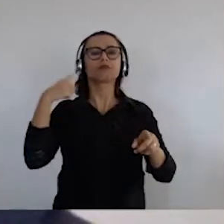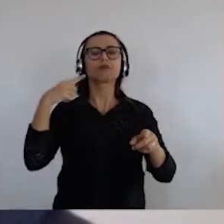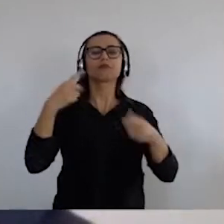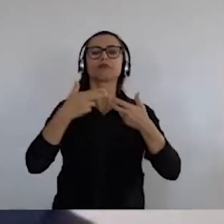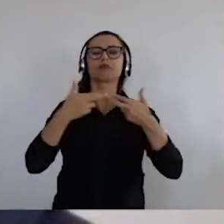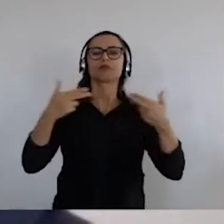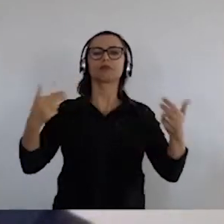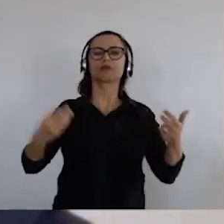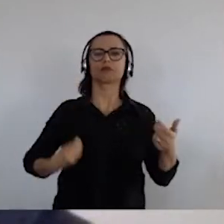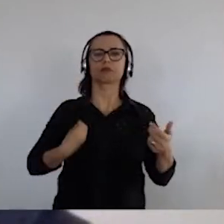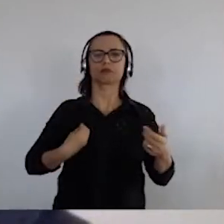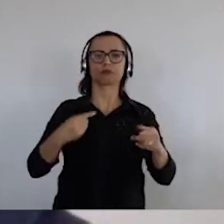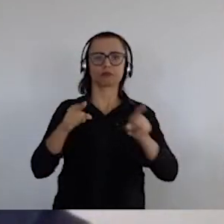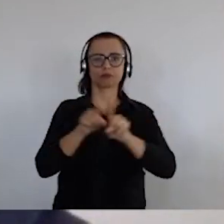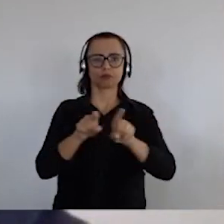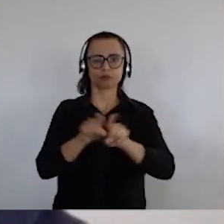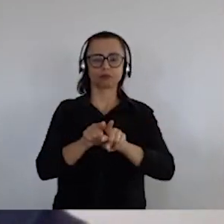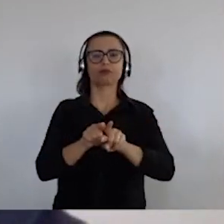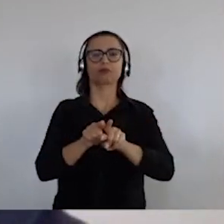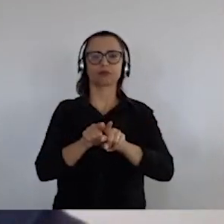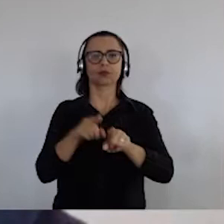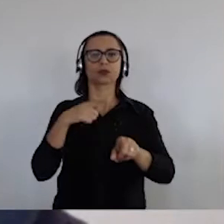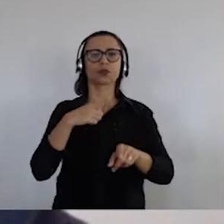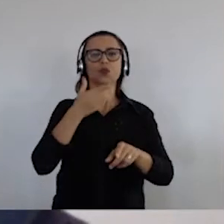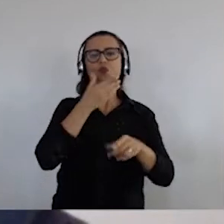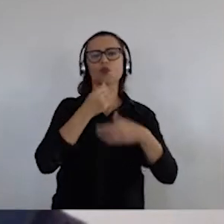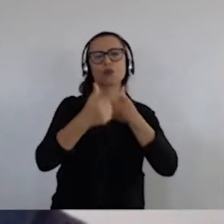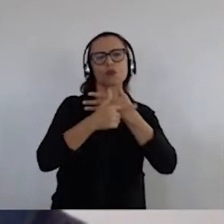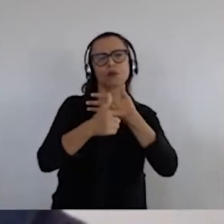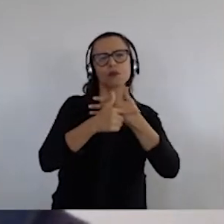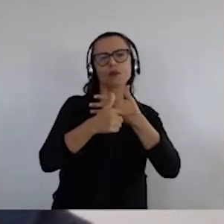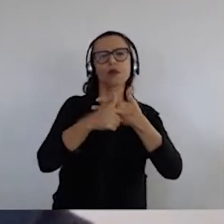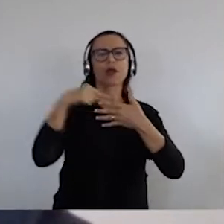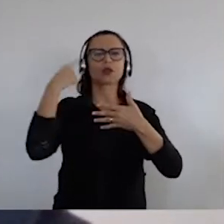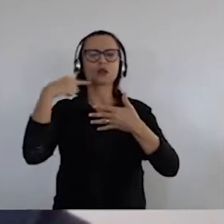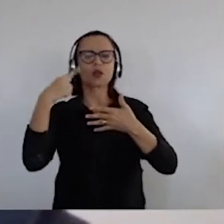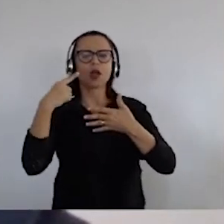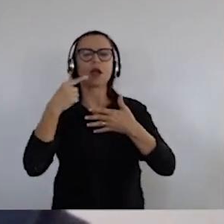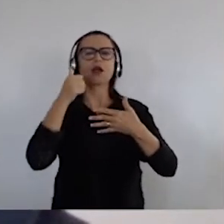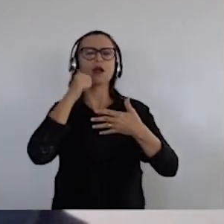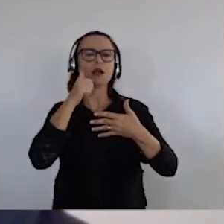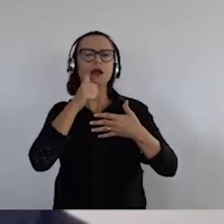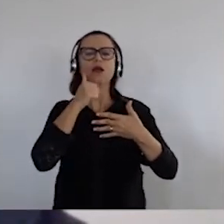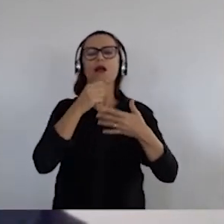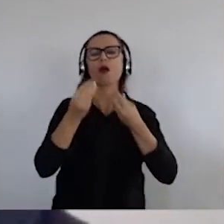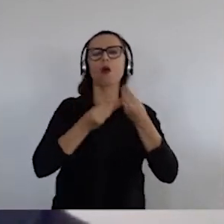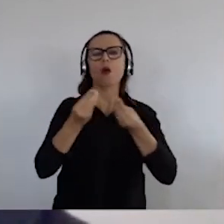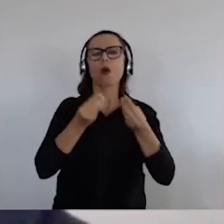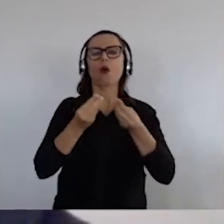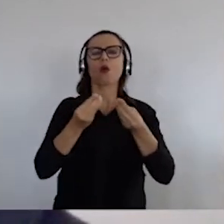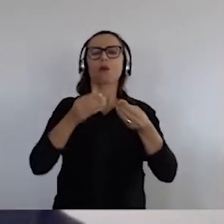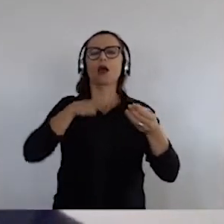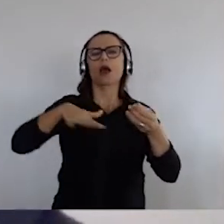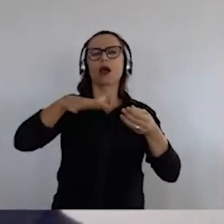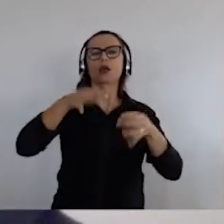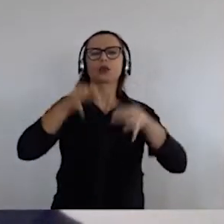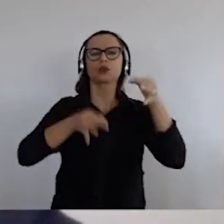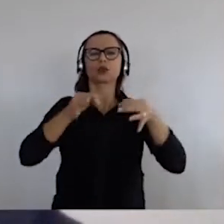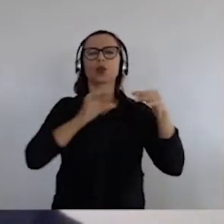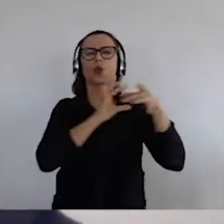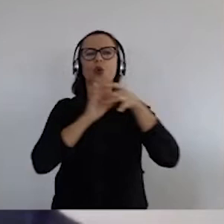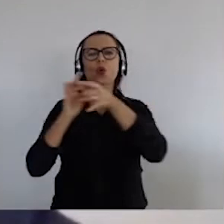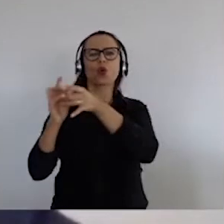exercem o papel de advogado, de advogada perante a justiça, a virtualização dos processos no contexto